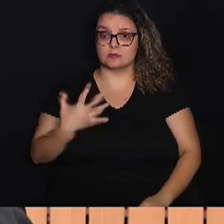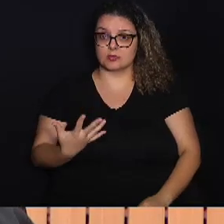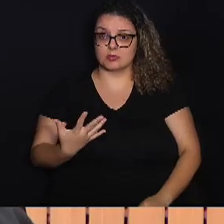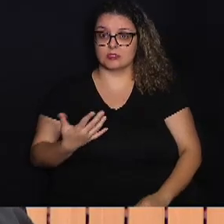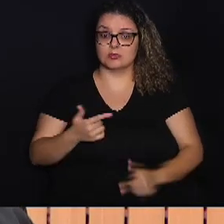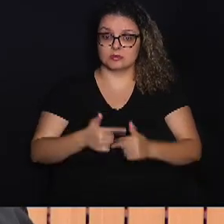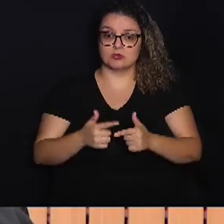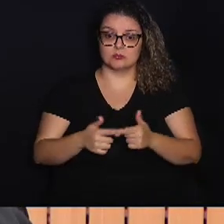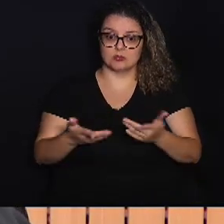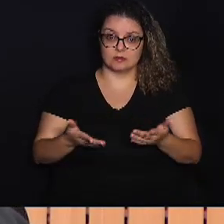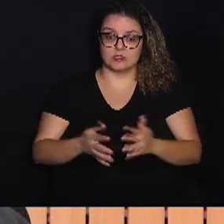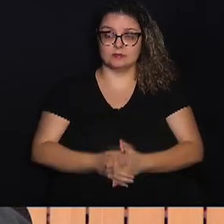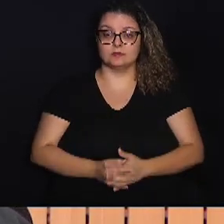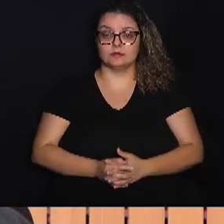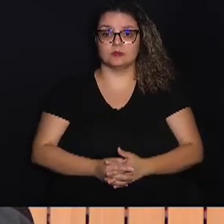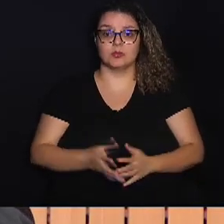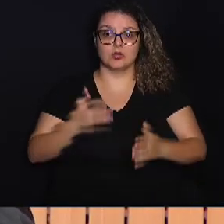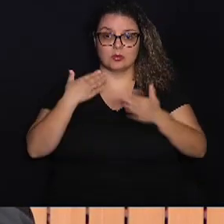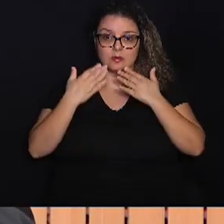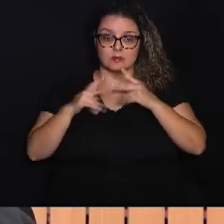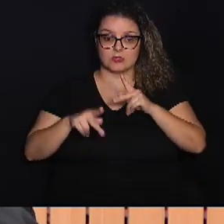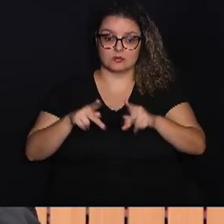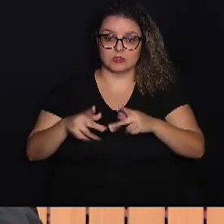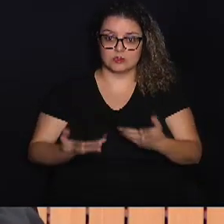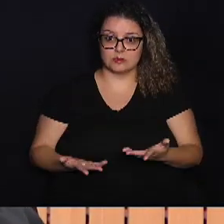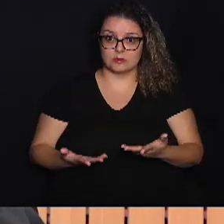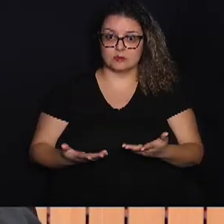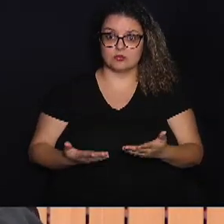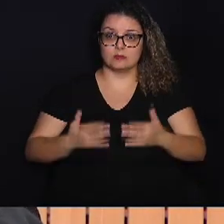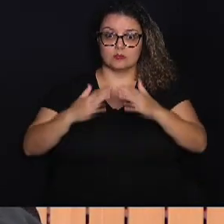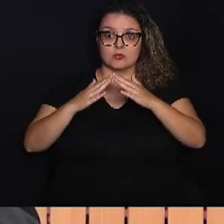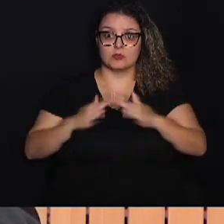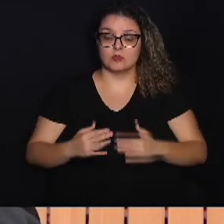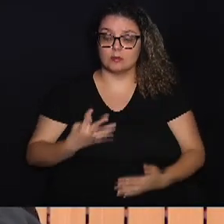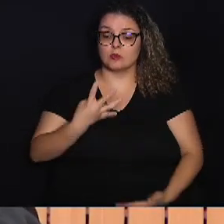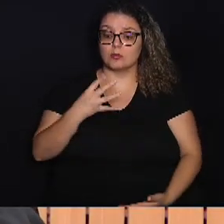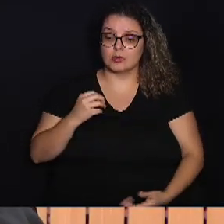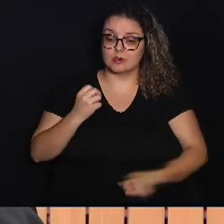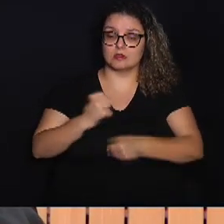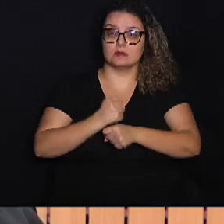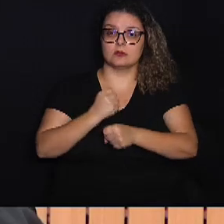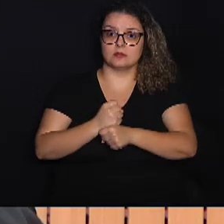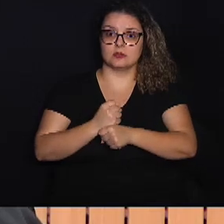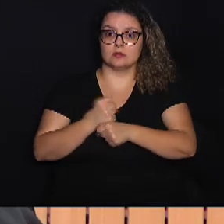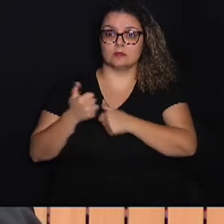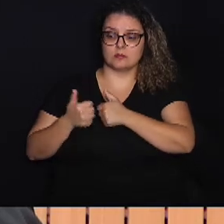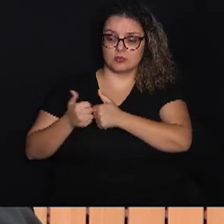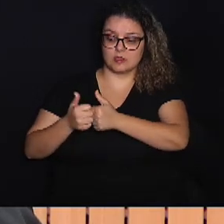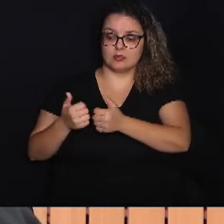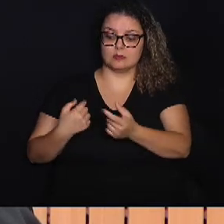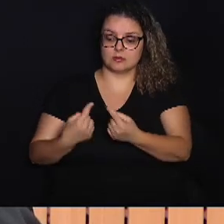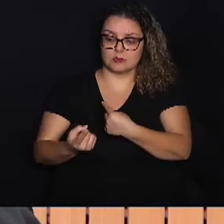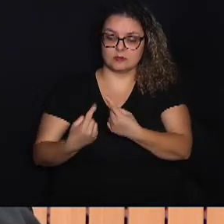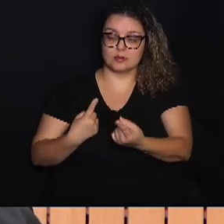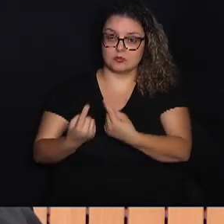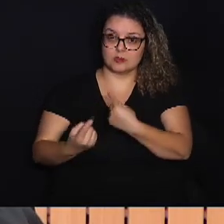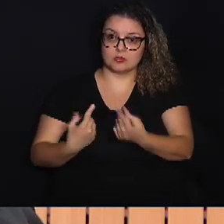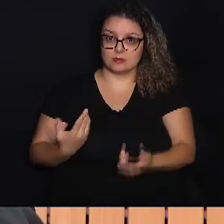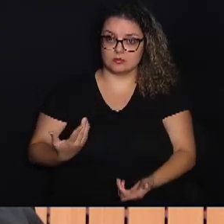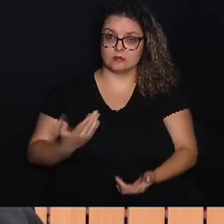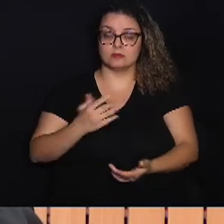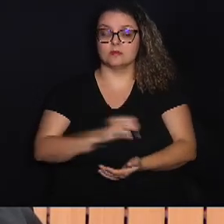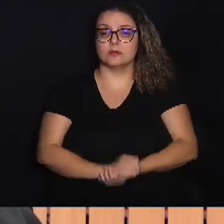problema conversando população ali pessoas que moram há 40 anos nas margens daquela eh